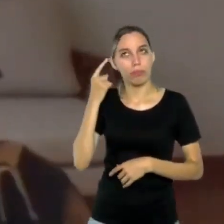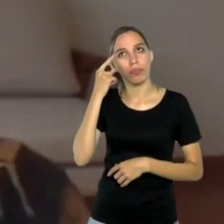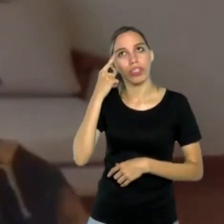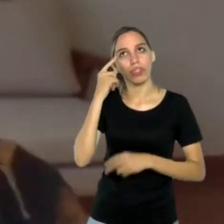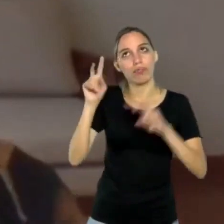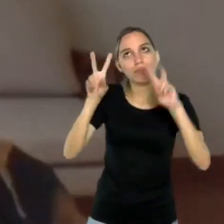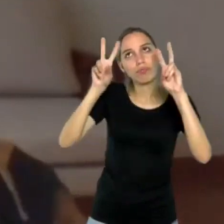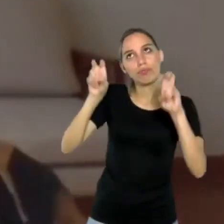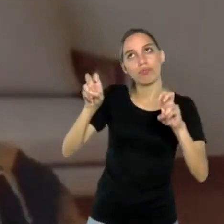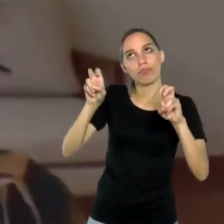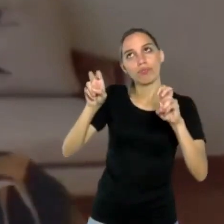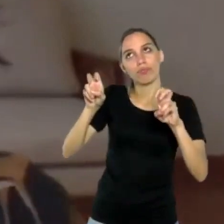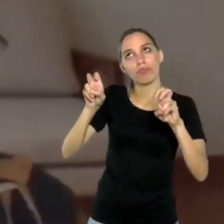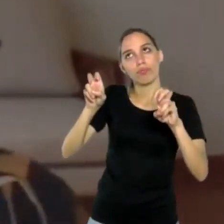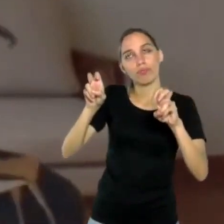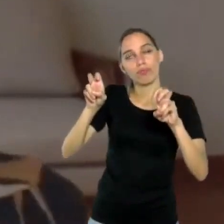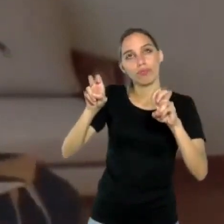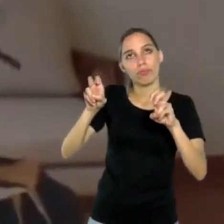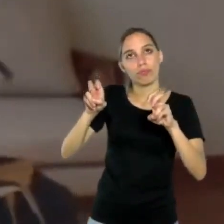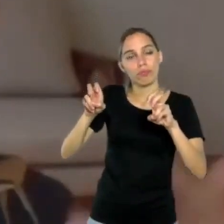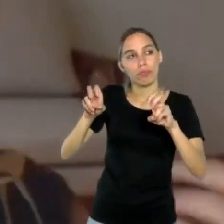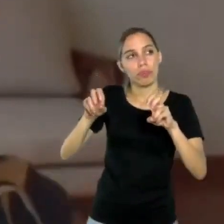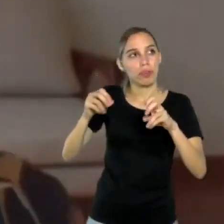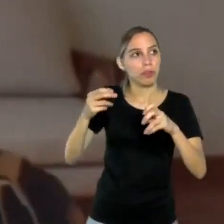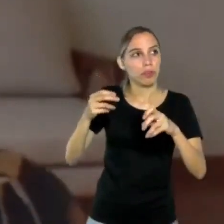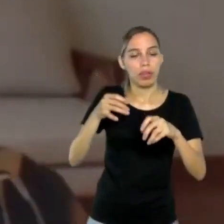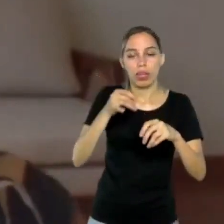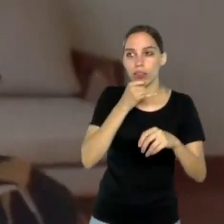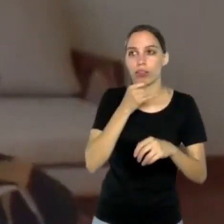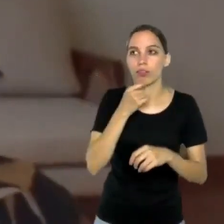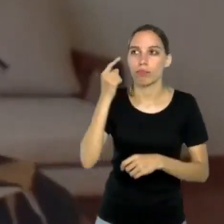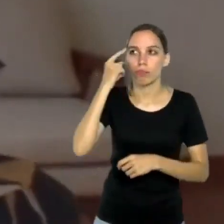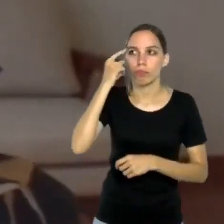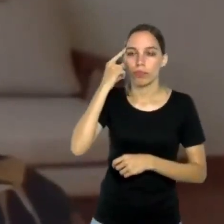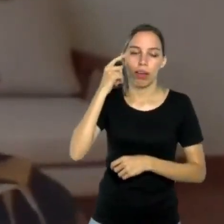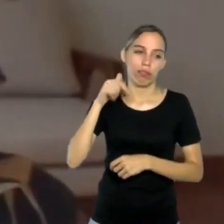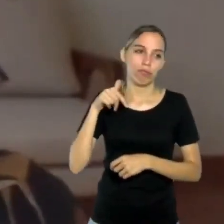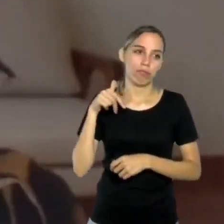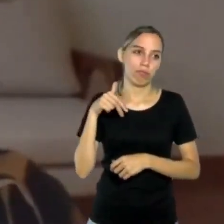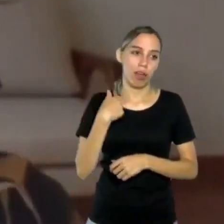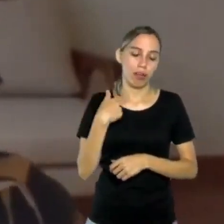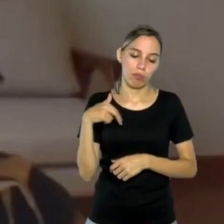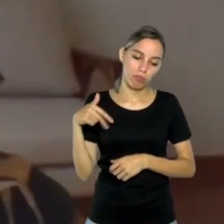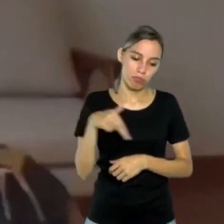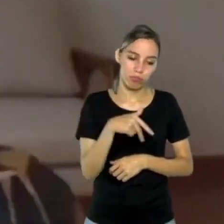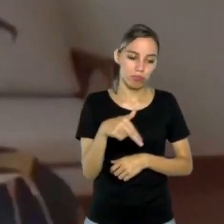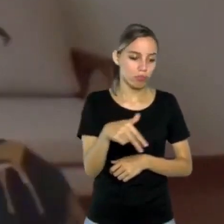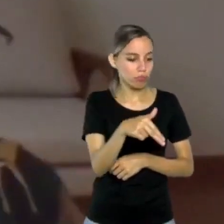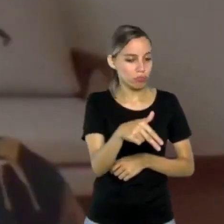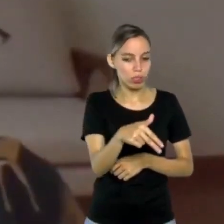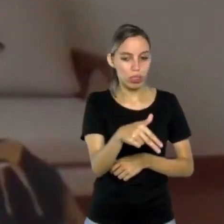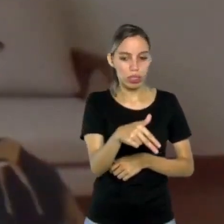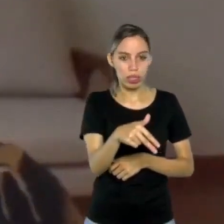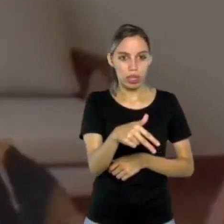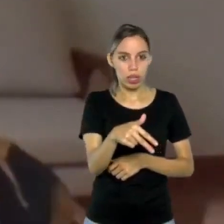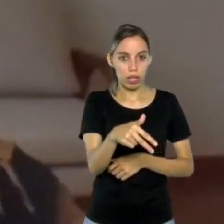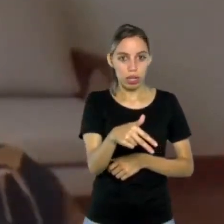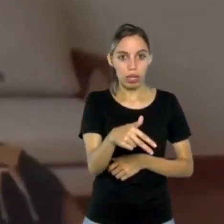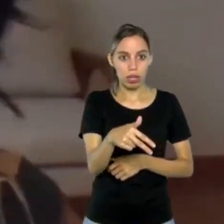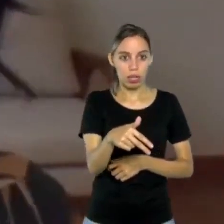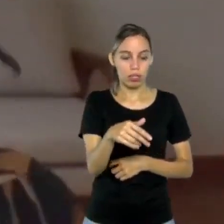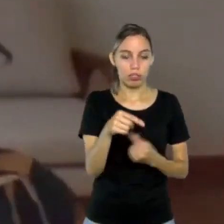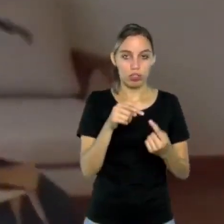coisa, num exercício, por exemplo, ou andando na rua, ou no momento que você se dispõe. Eu acho que tem muito de dispor o corpo